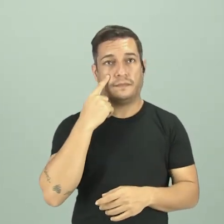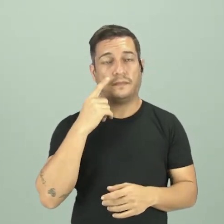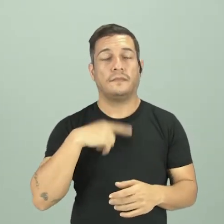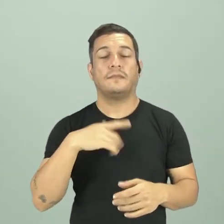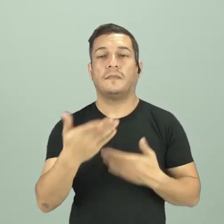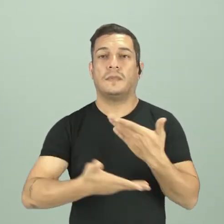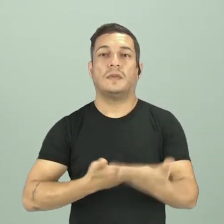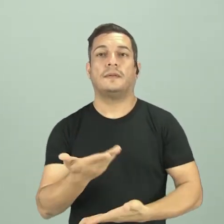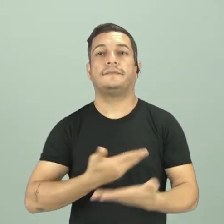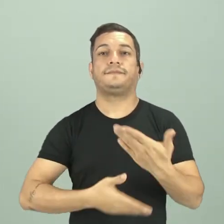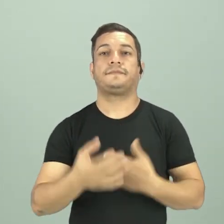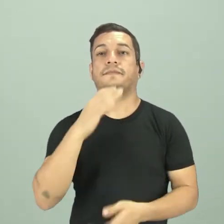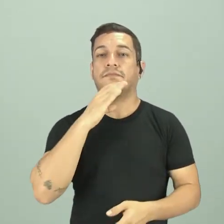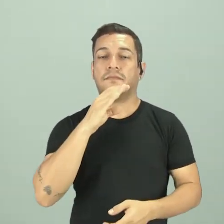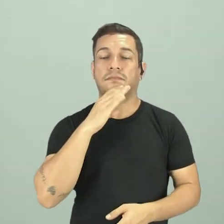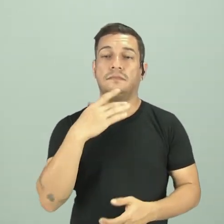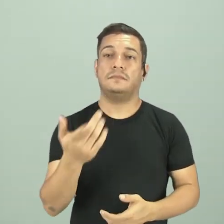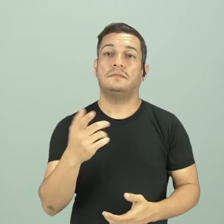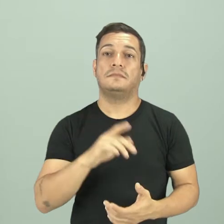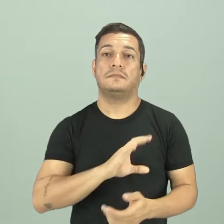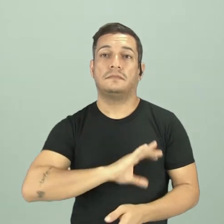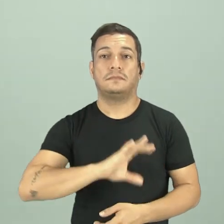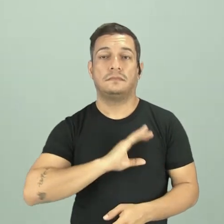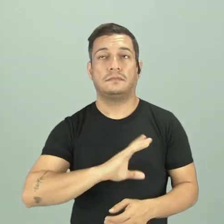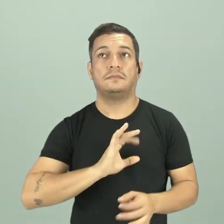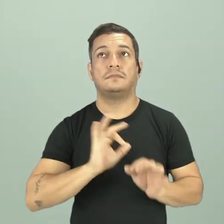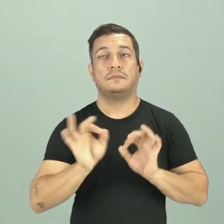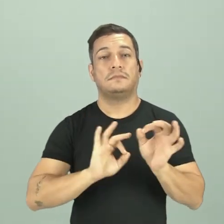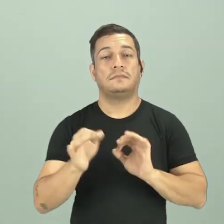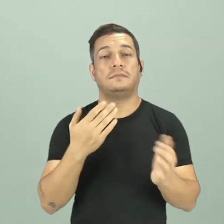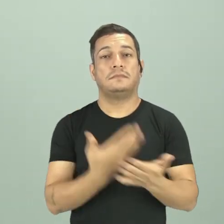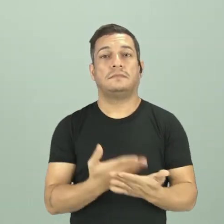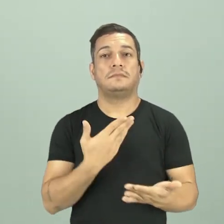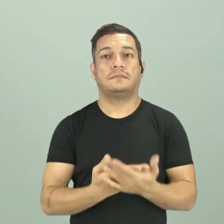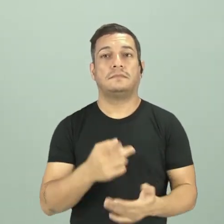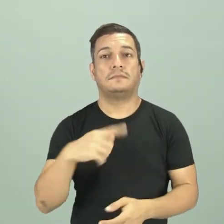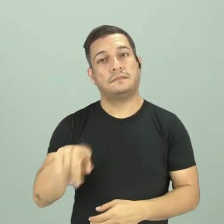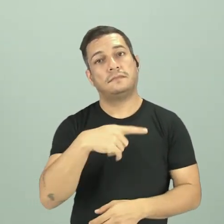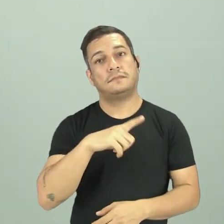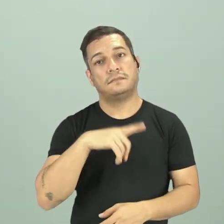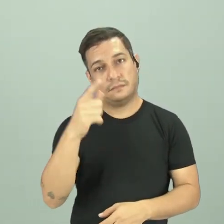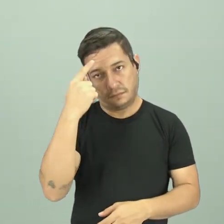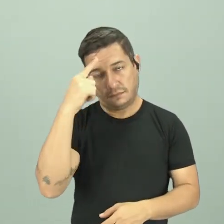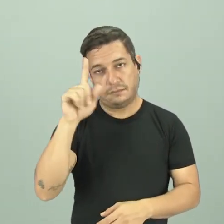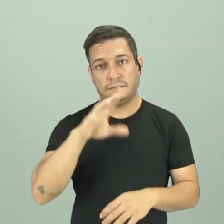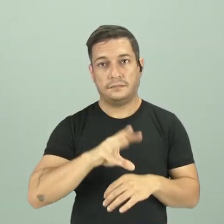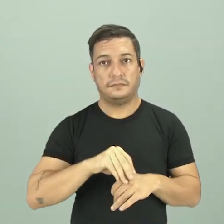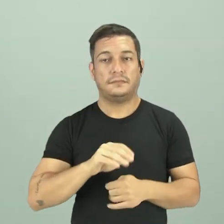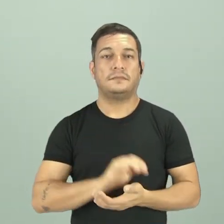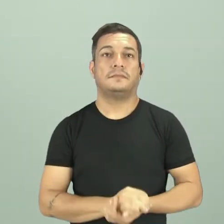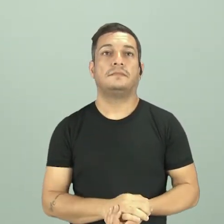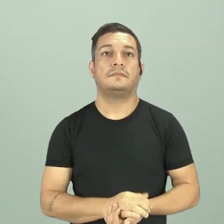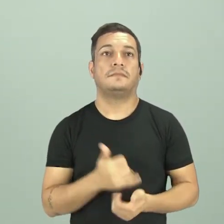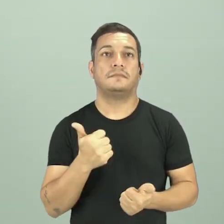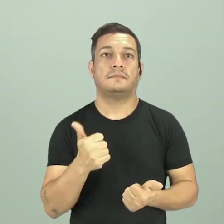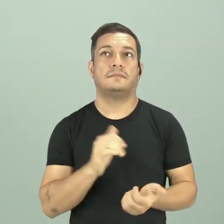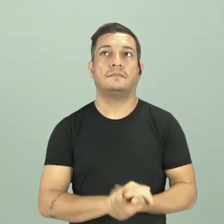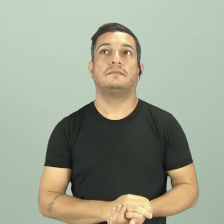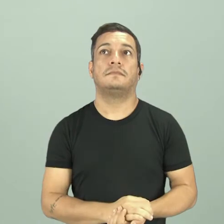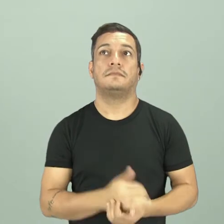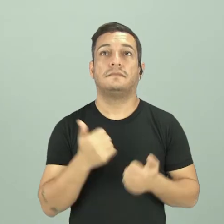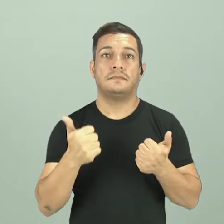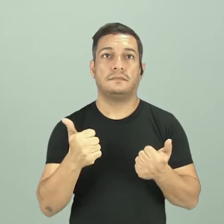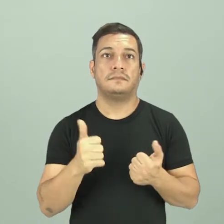colegas, mas não é possível, né? Então, a gente planejou essa aula aqui pra vocês só pra gente ter essas ideias aqui mais consolidadas, certo?